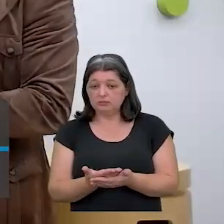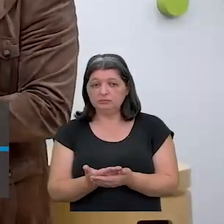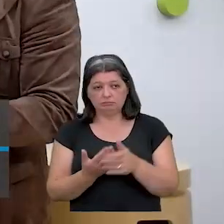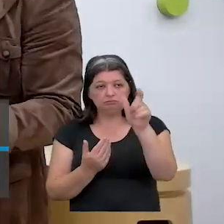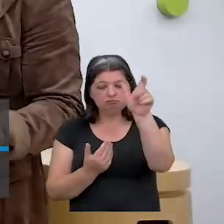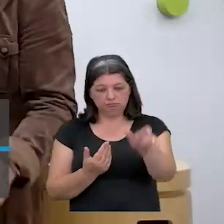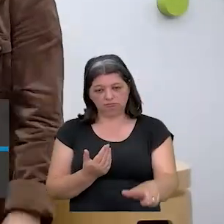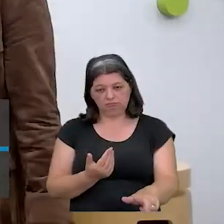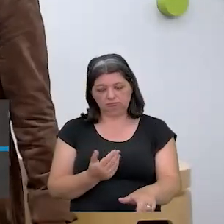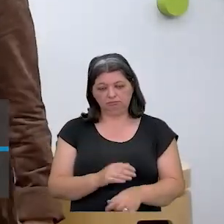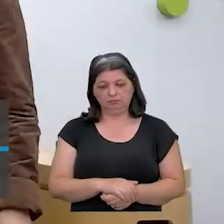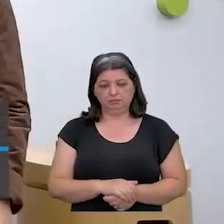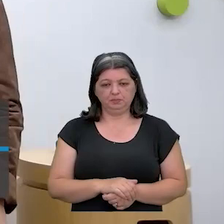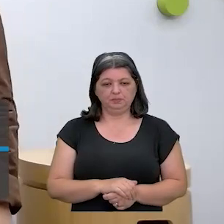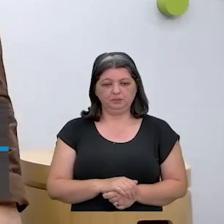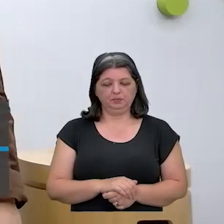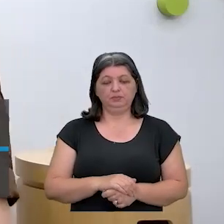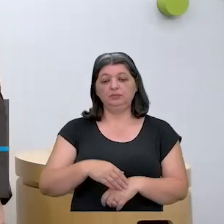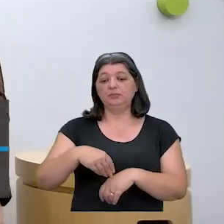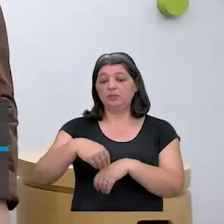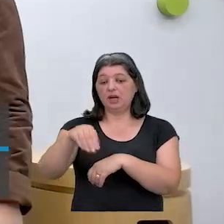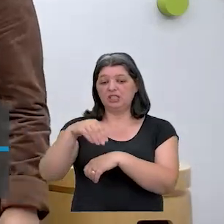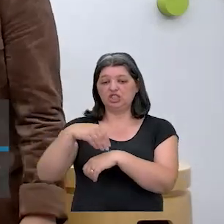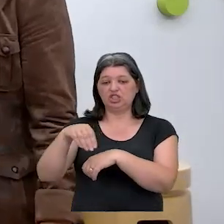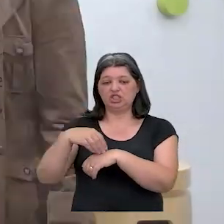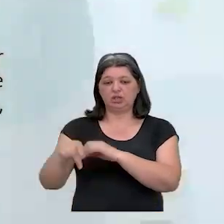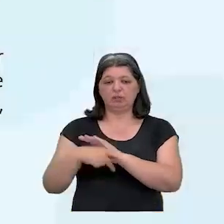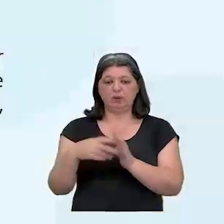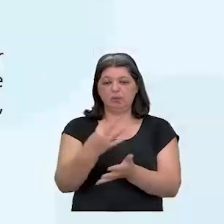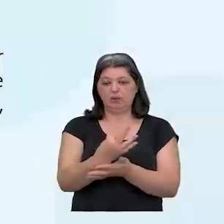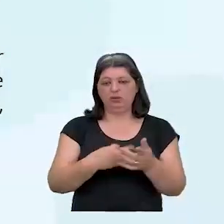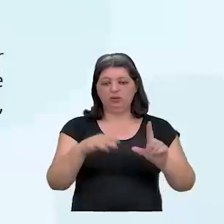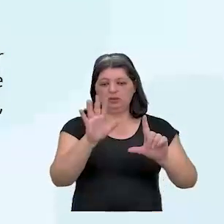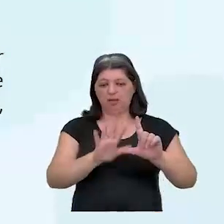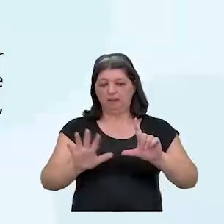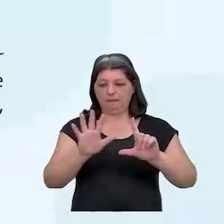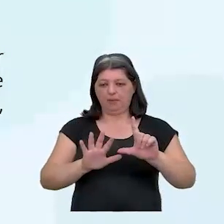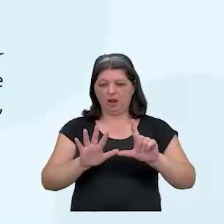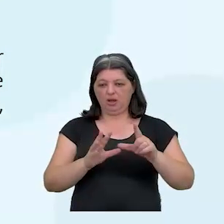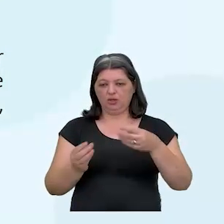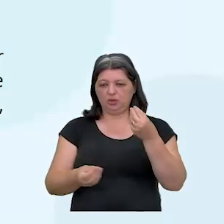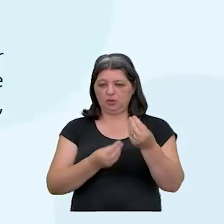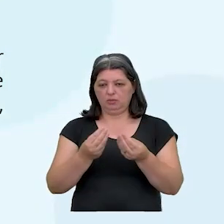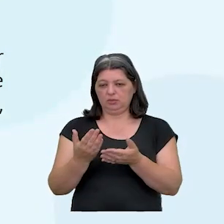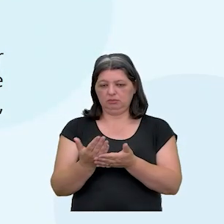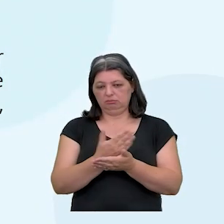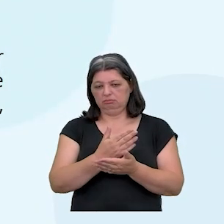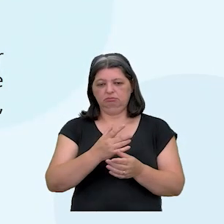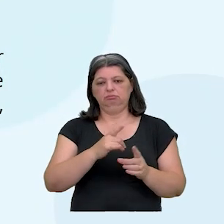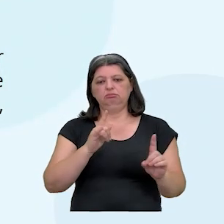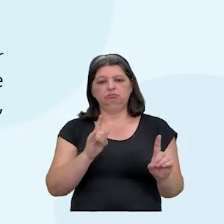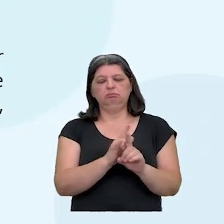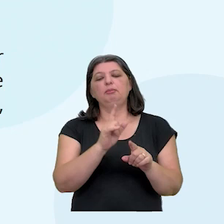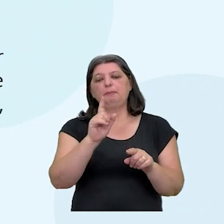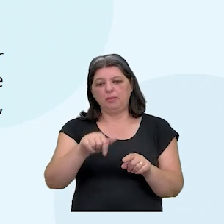é. Aqui vão algumas dicas de textos e imagens que podem compor um fanzine. Pode colocar